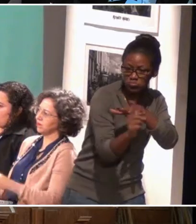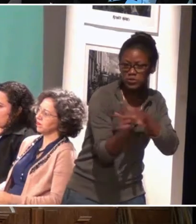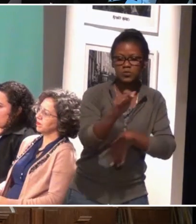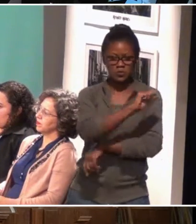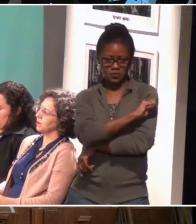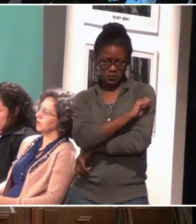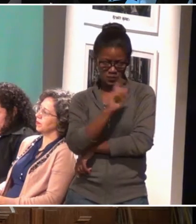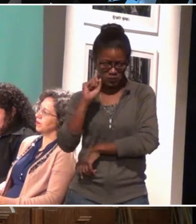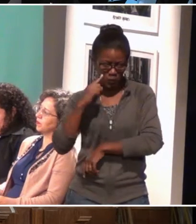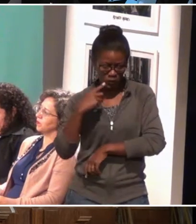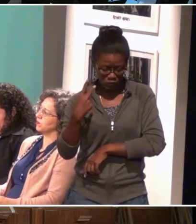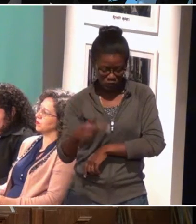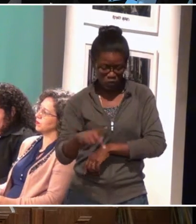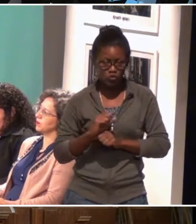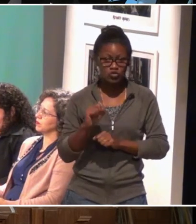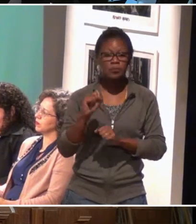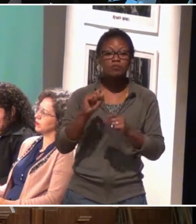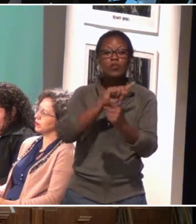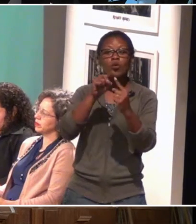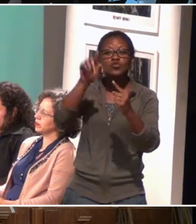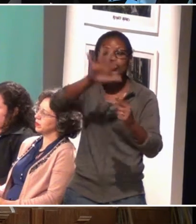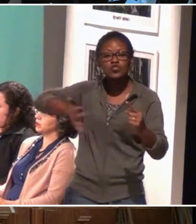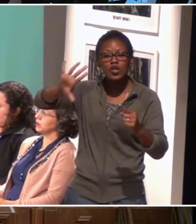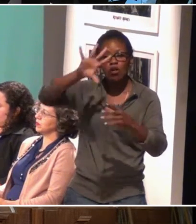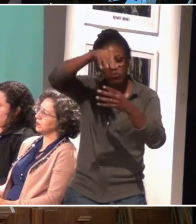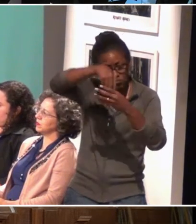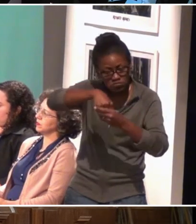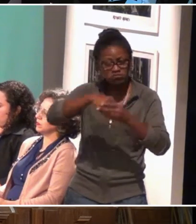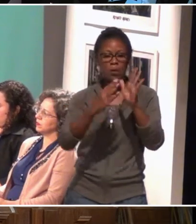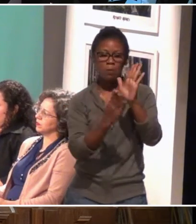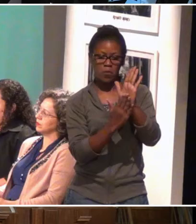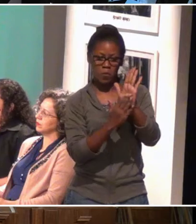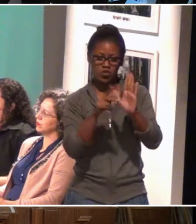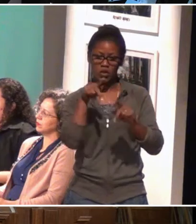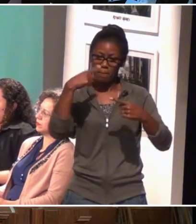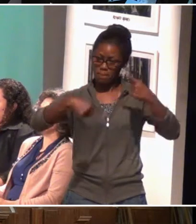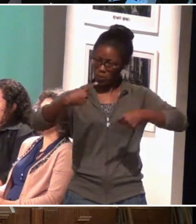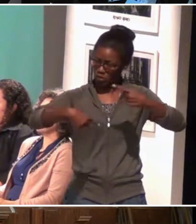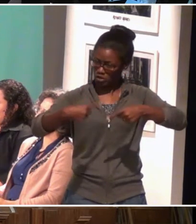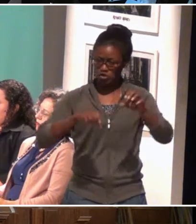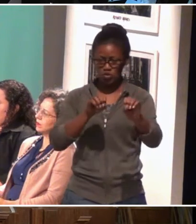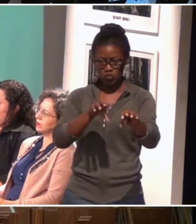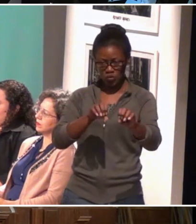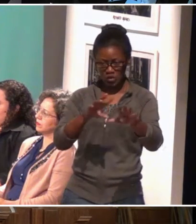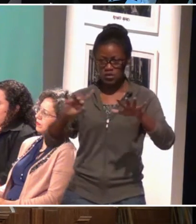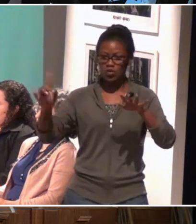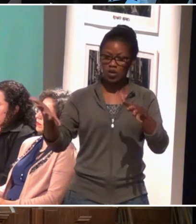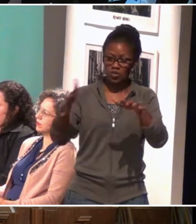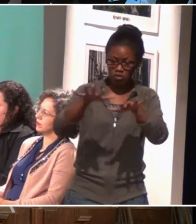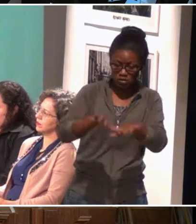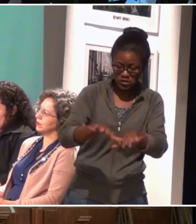O objetivo geral também vem dentro da proposta da política, promover a política da educação, inclusive, o atendimento